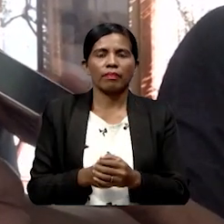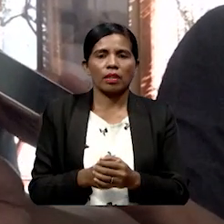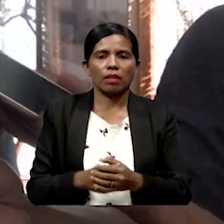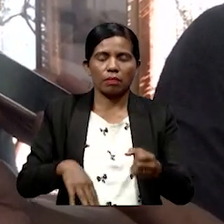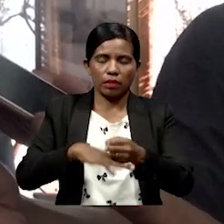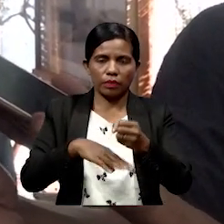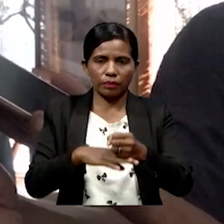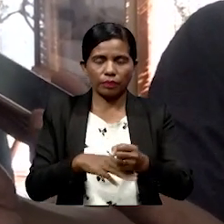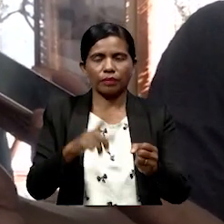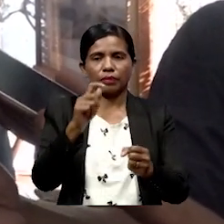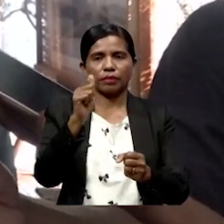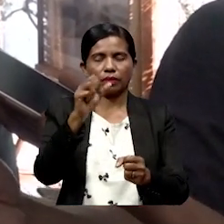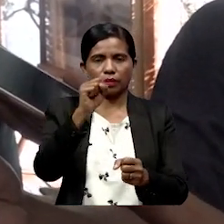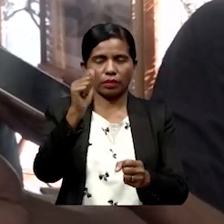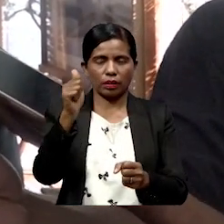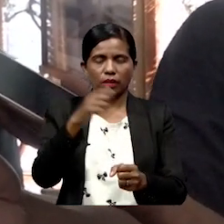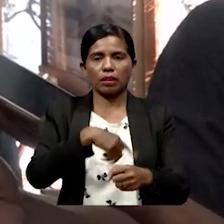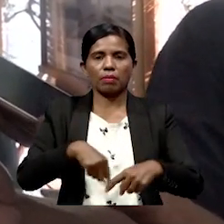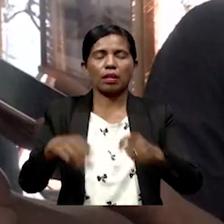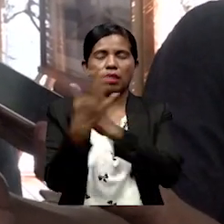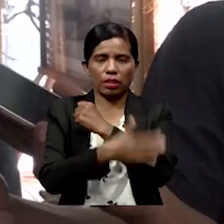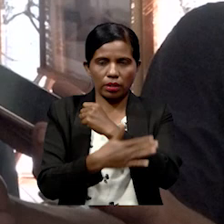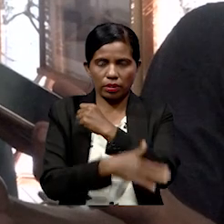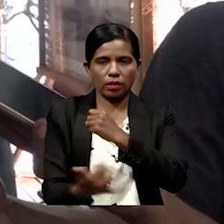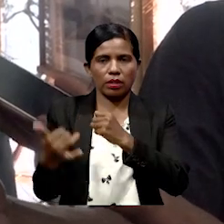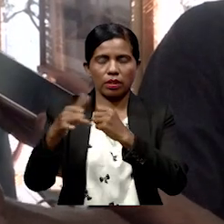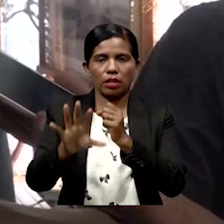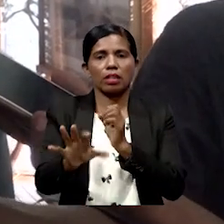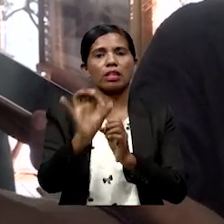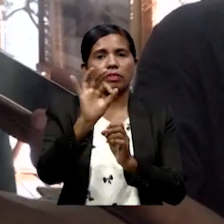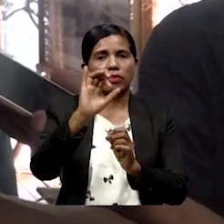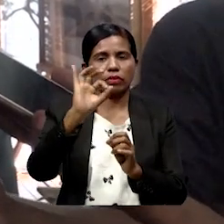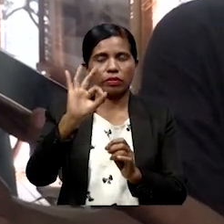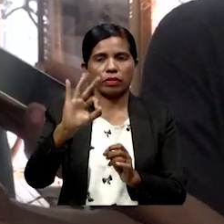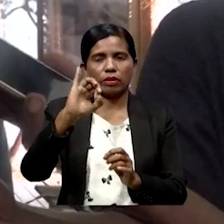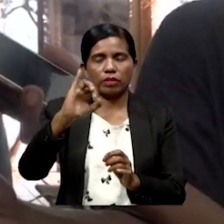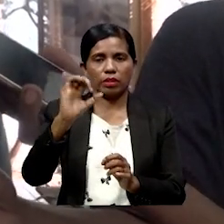se ba uluk lai ya na saun sir nebe maka FIFA Hili. E